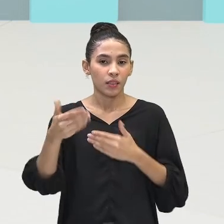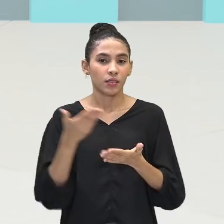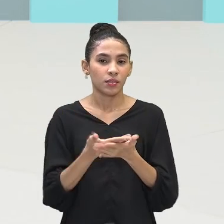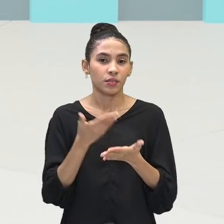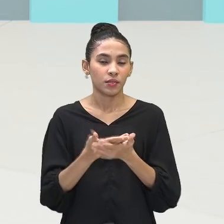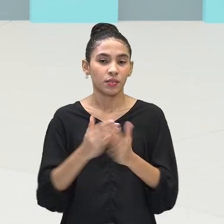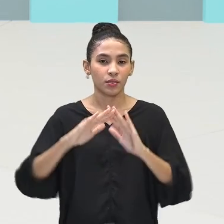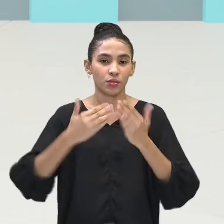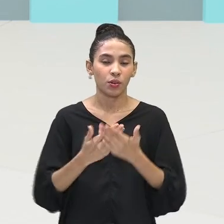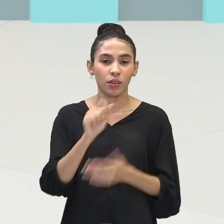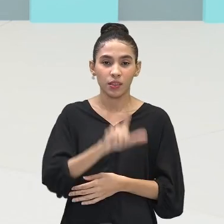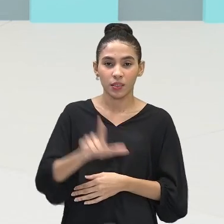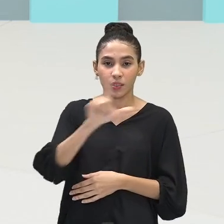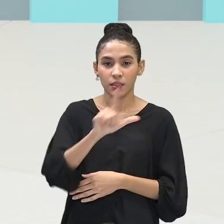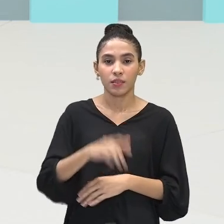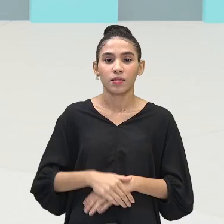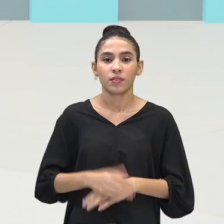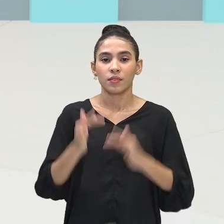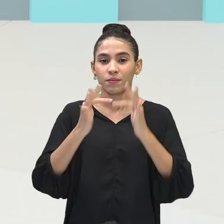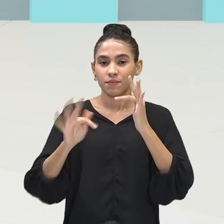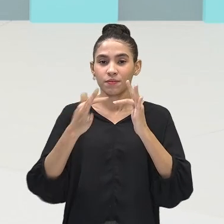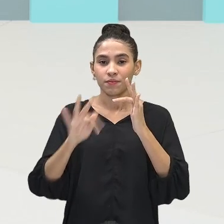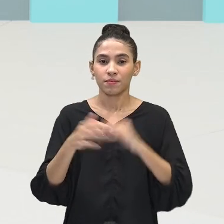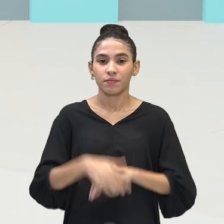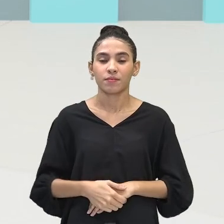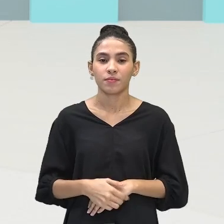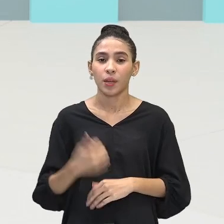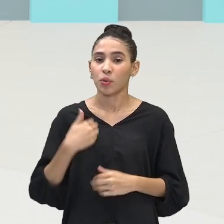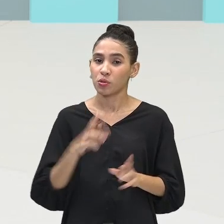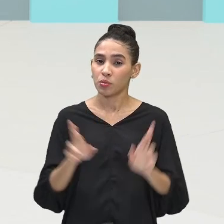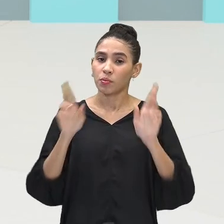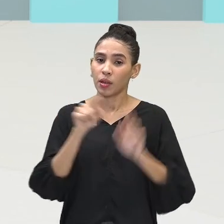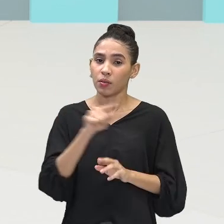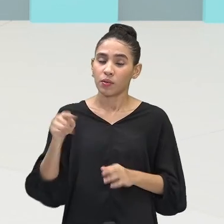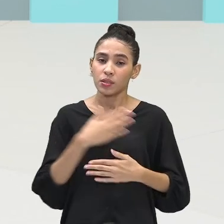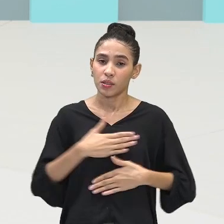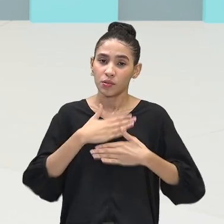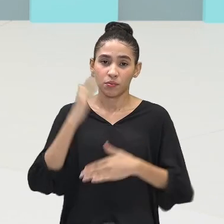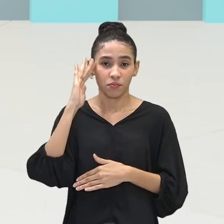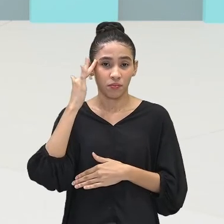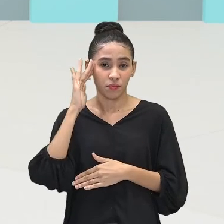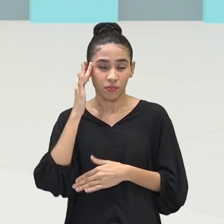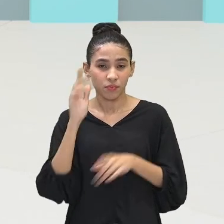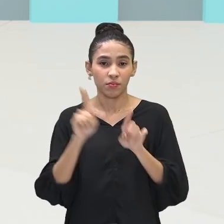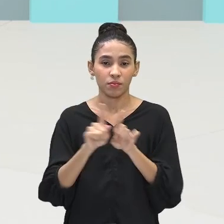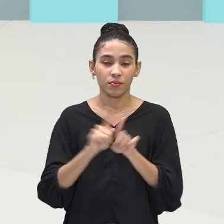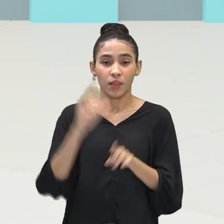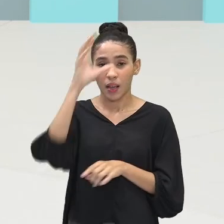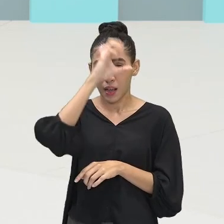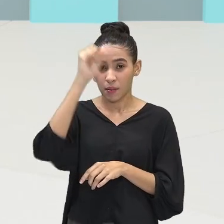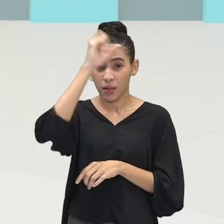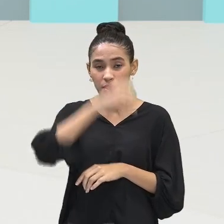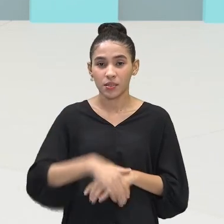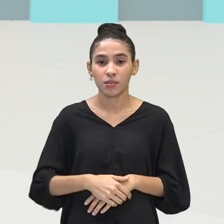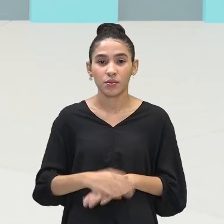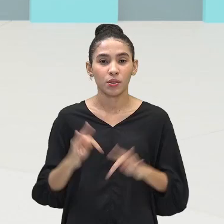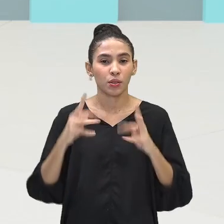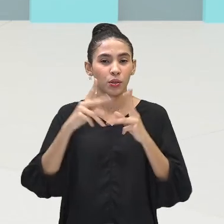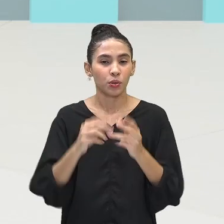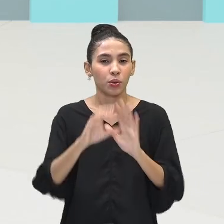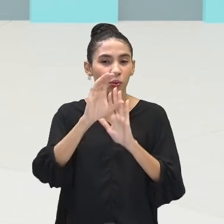escola literária chamada arcadismo. Eu espero muito que você tenha entendido, que você tenha aprendido e que todo esse